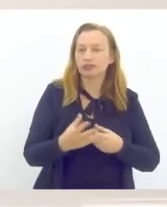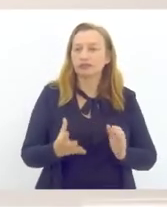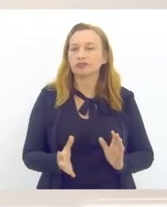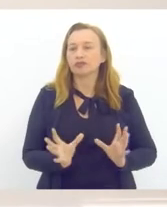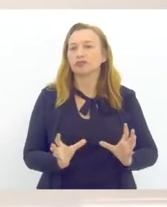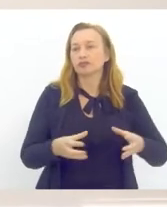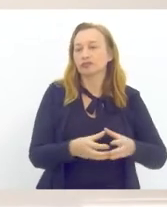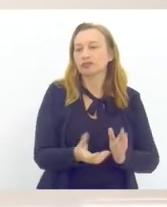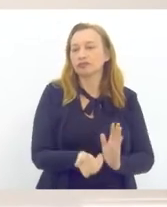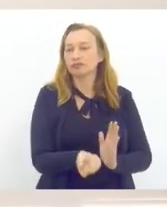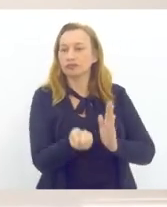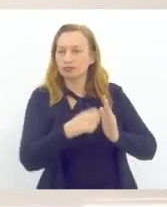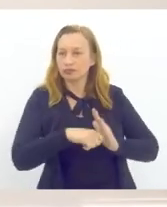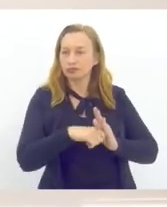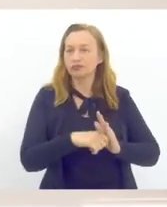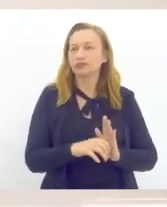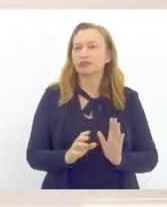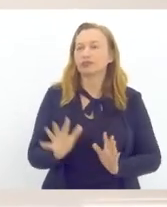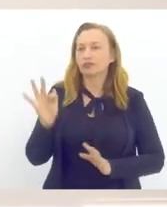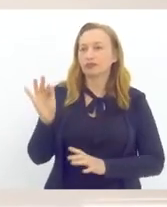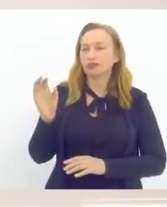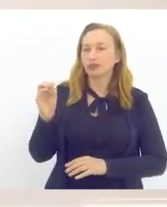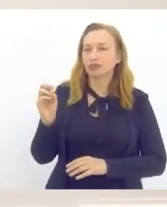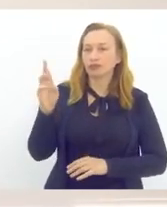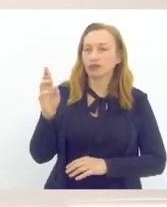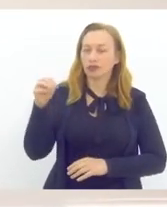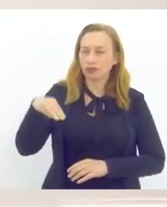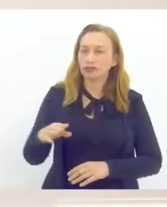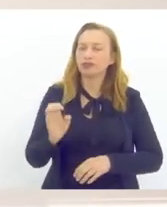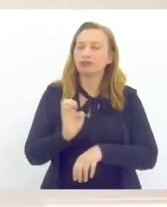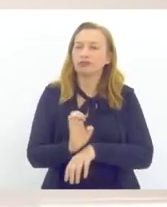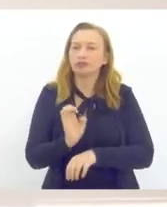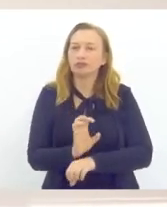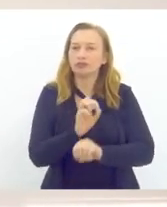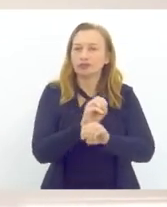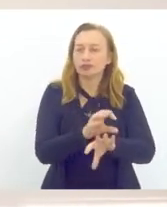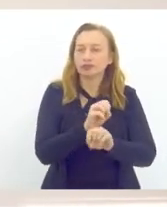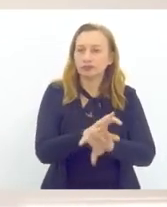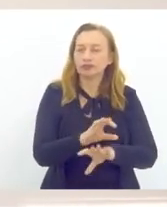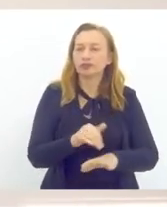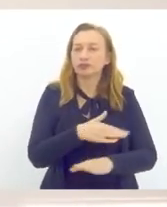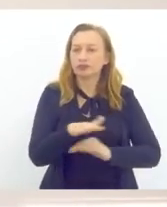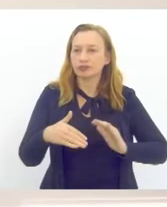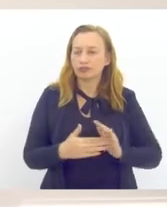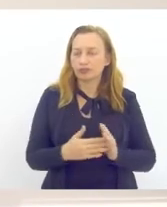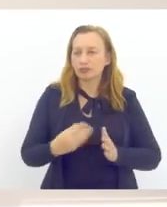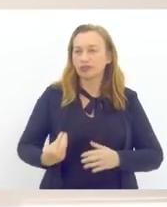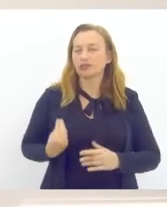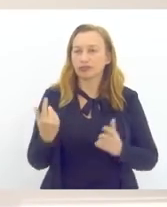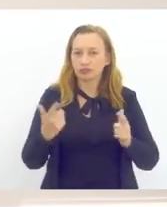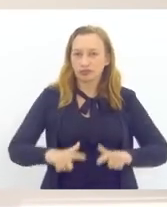Fórum Estadual de Educação, Defensoria Pública e todos os demais presentes.